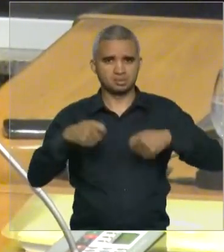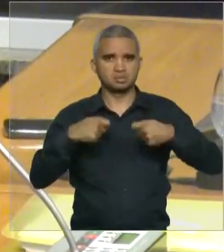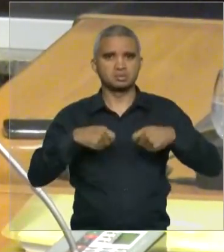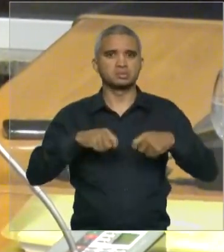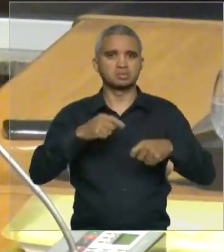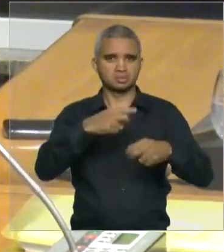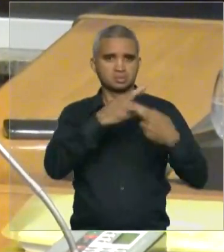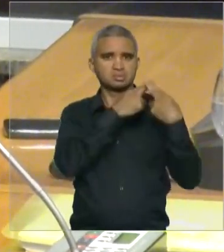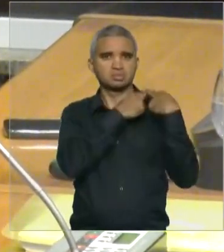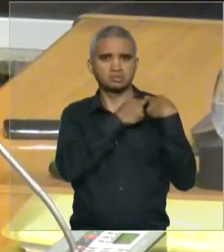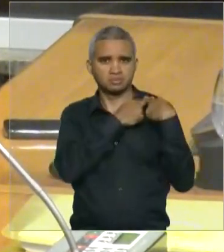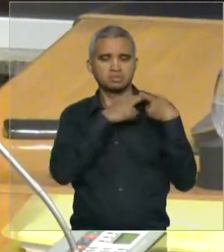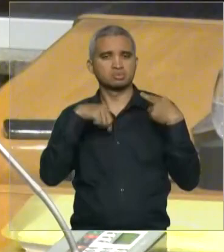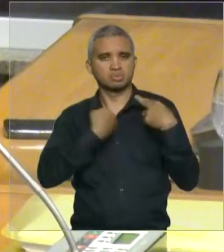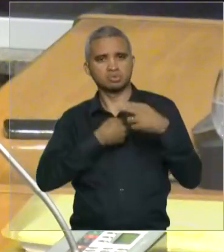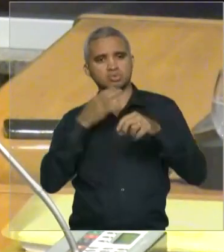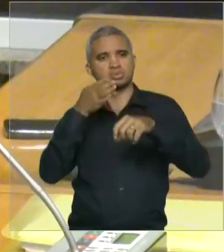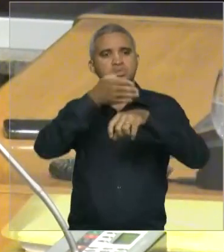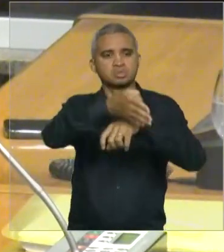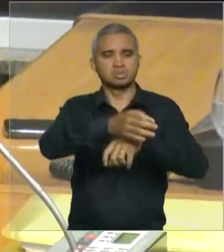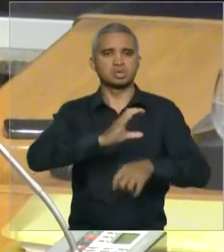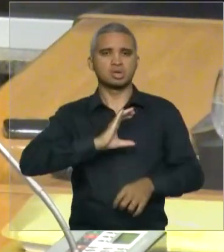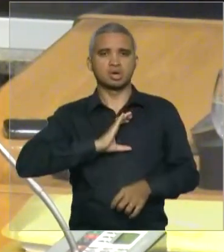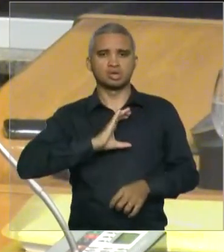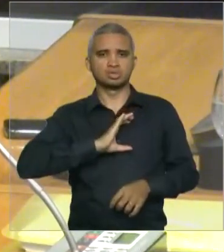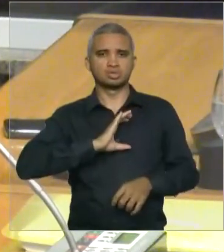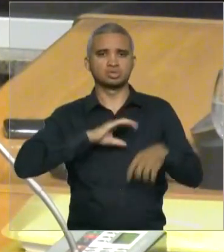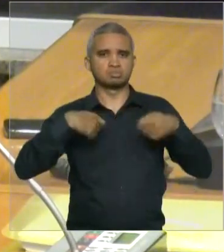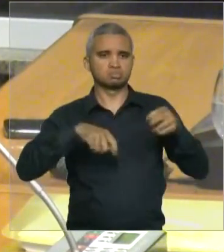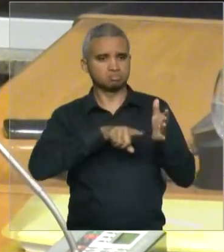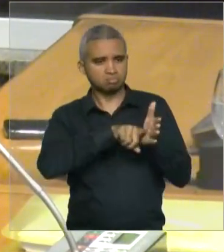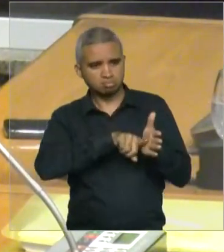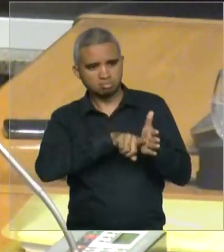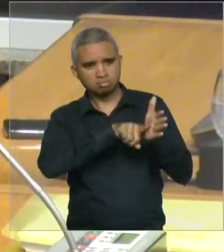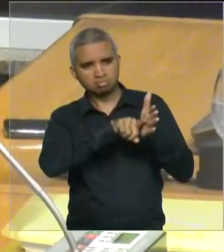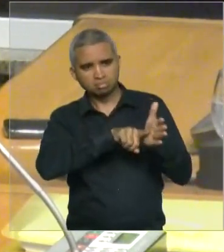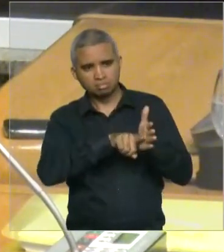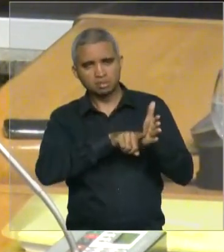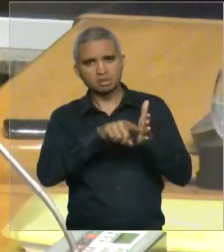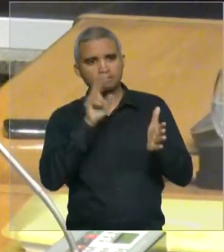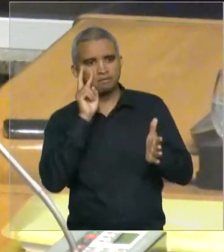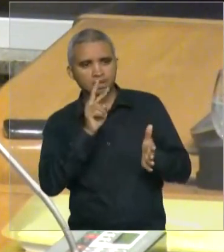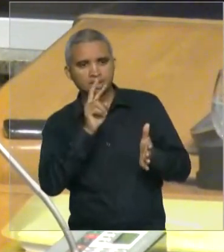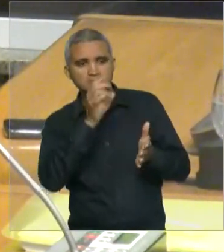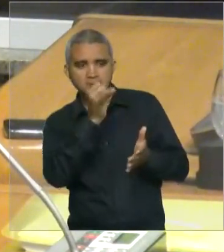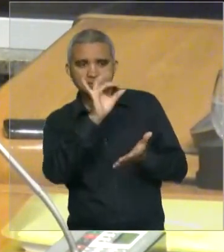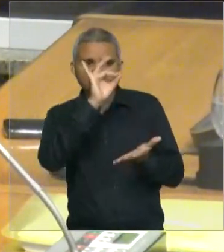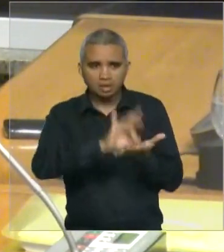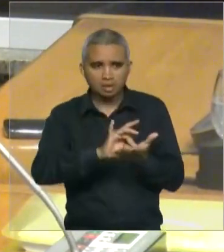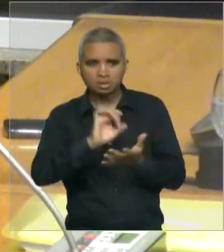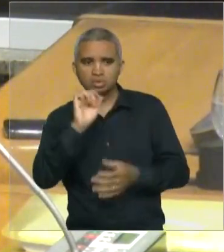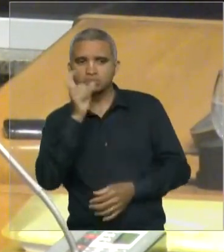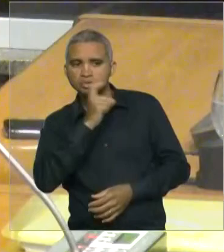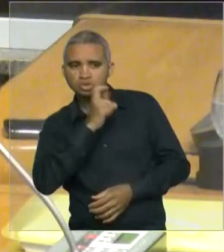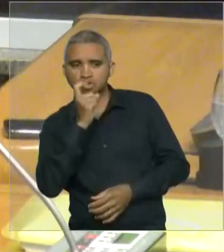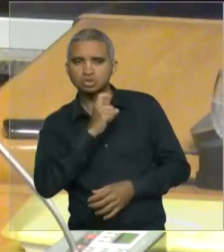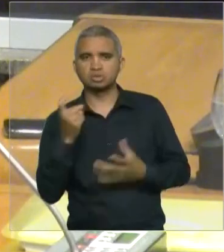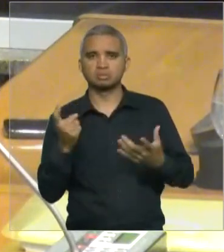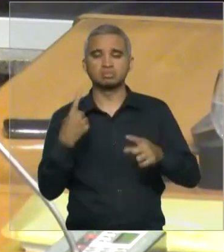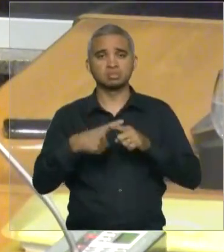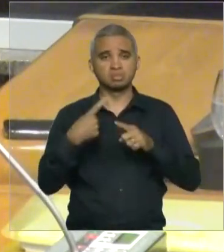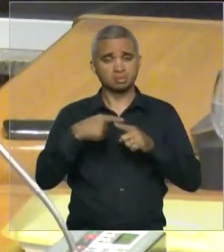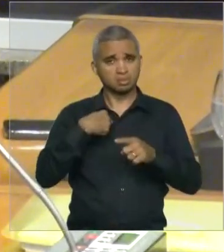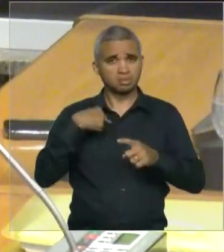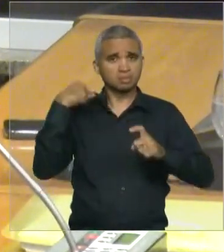dificuldade que os nossos alunos de Caxias. E eu tenho uma paixão profunda pela universidade, esse curso que eu ajudei as minhas mãos a ajudar a criar, tanto é que